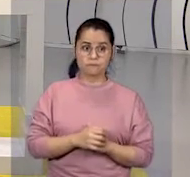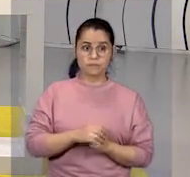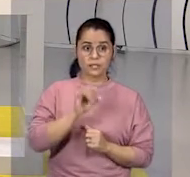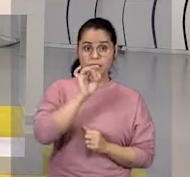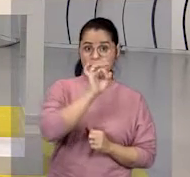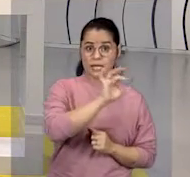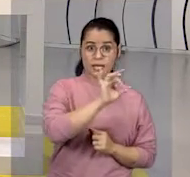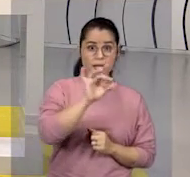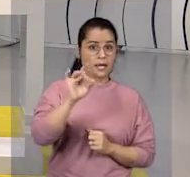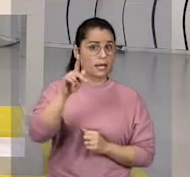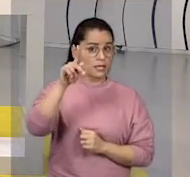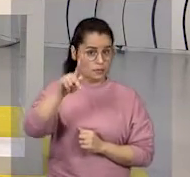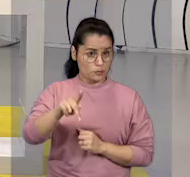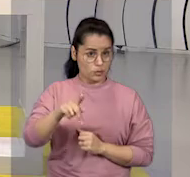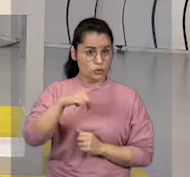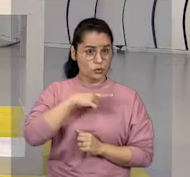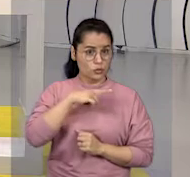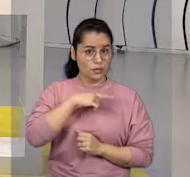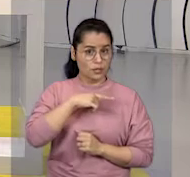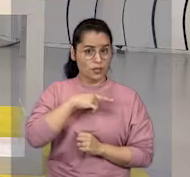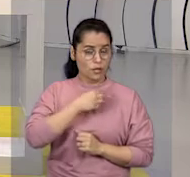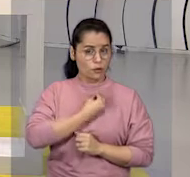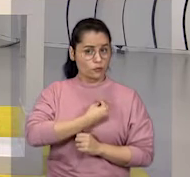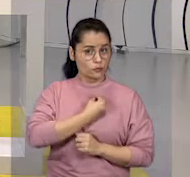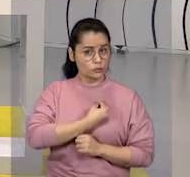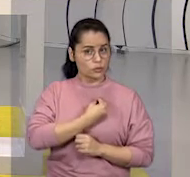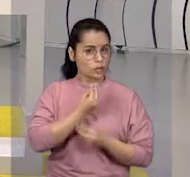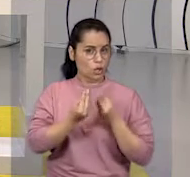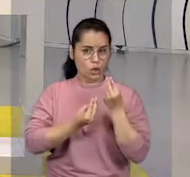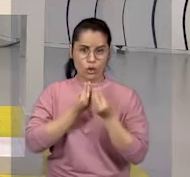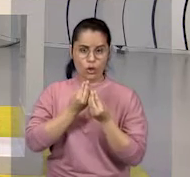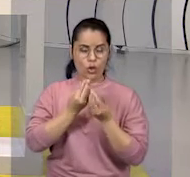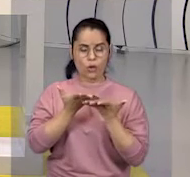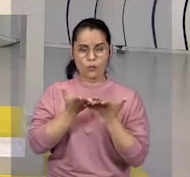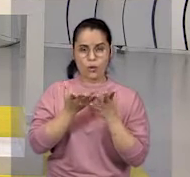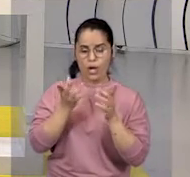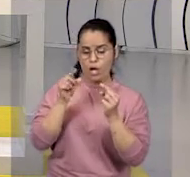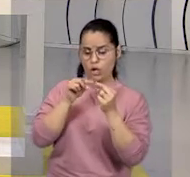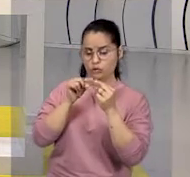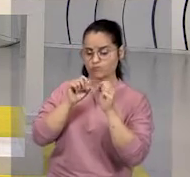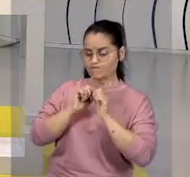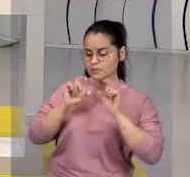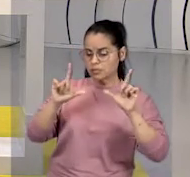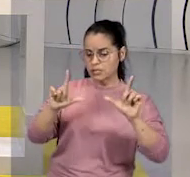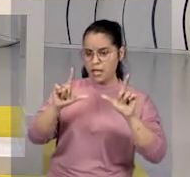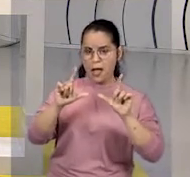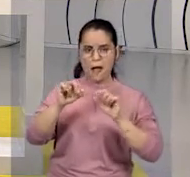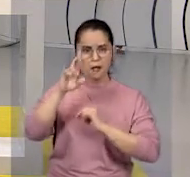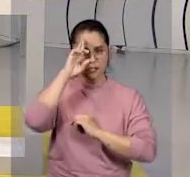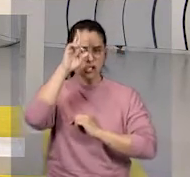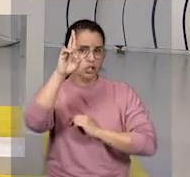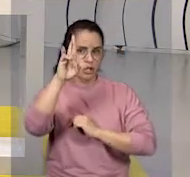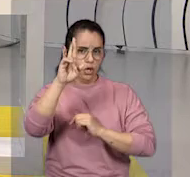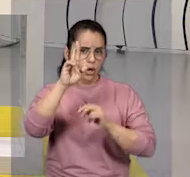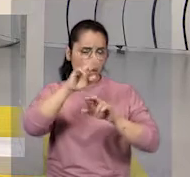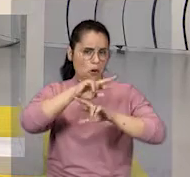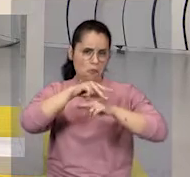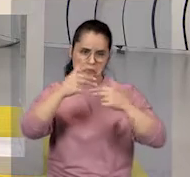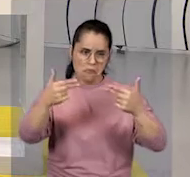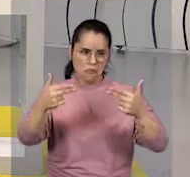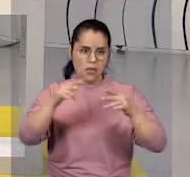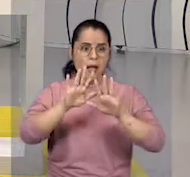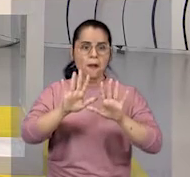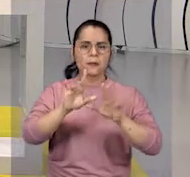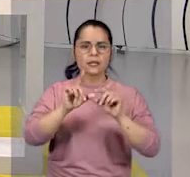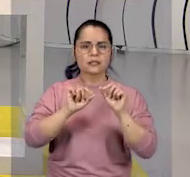cada pessoa vai ter a sua função ali como cenógrafo, como dramaturgo, como diretor, mas ele